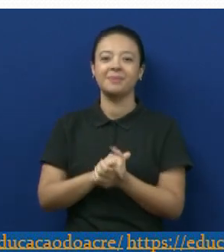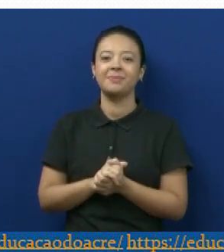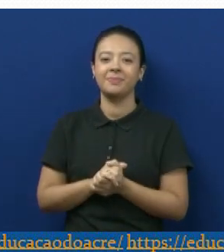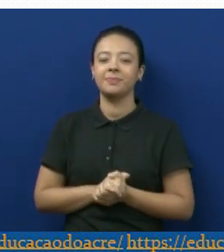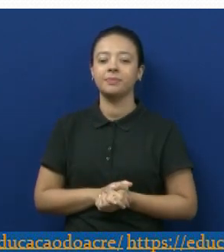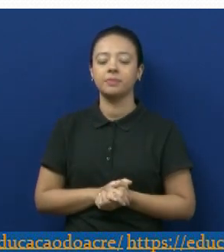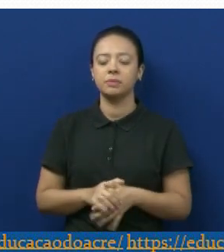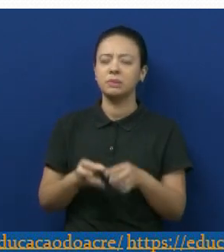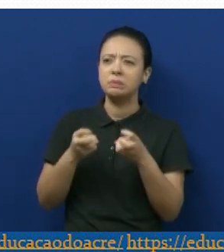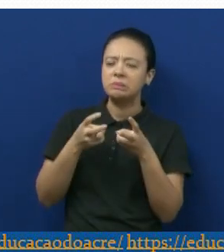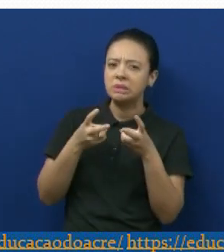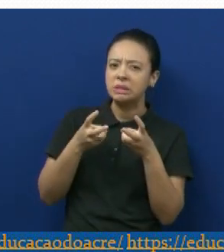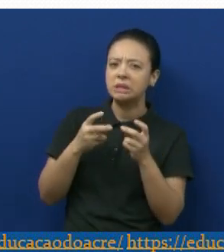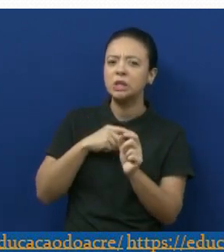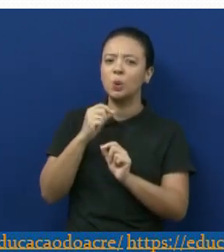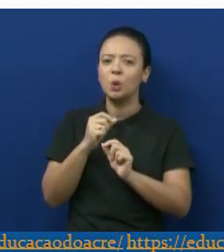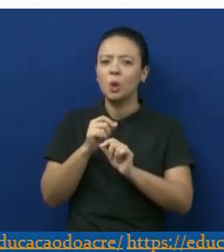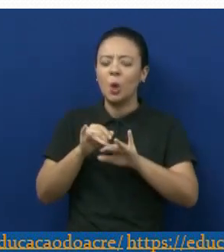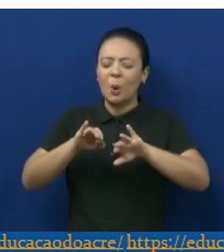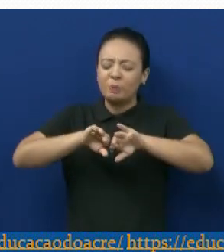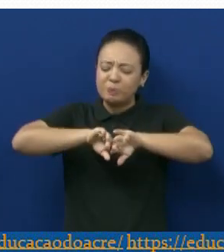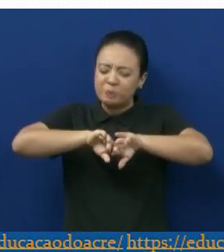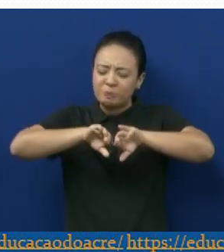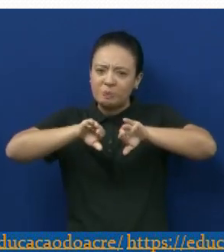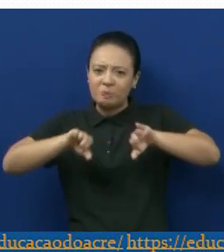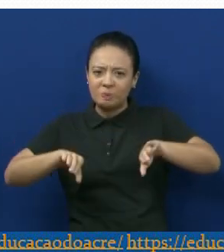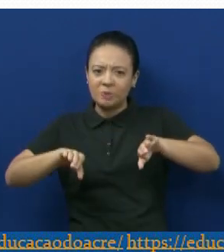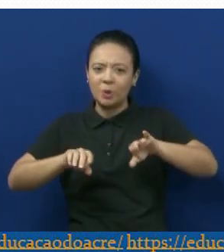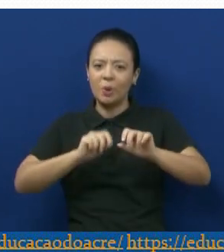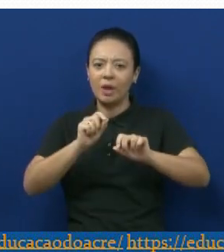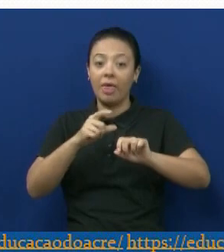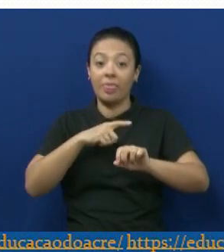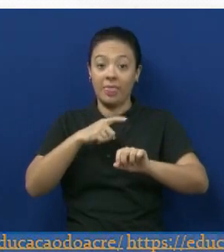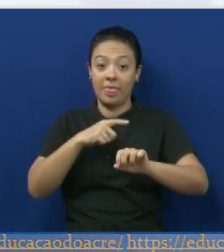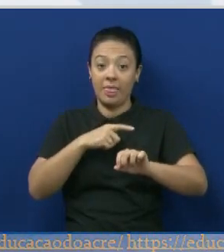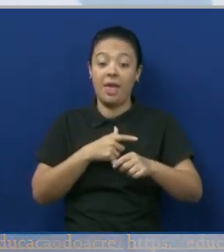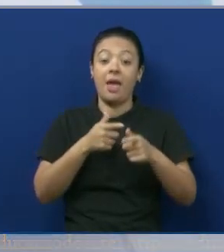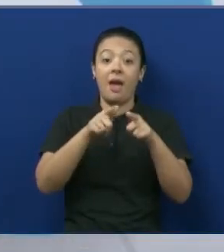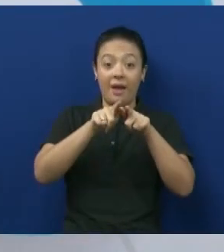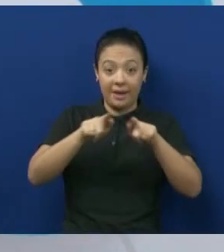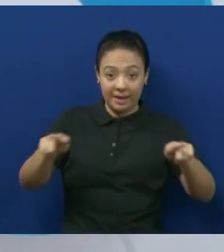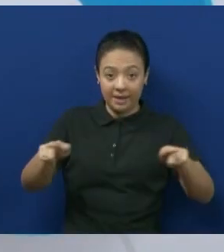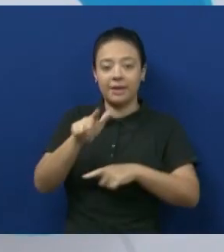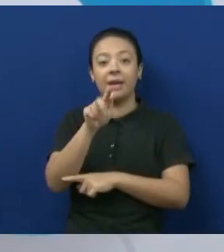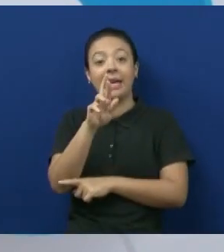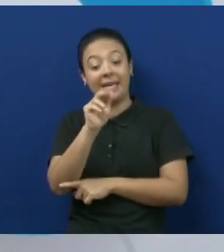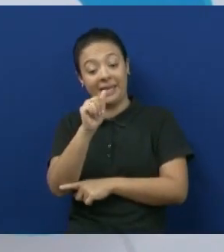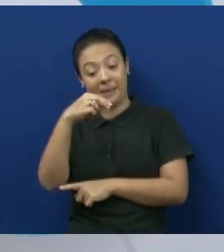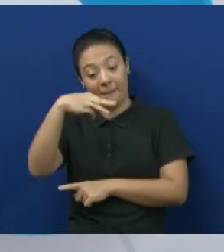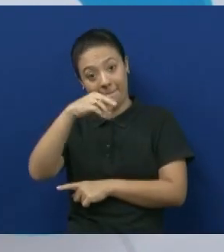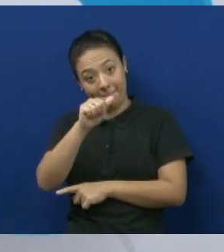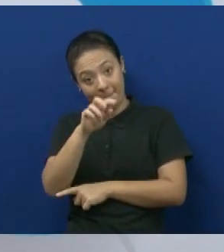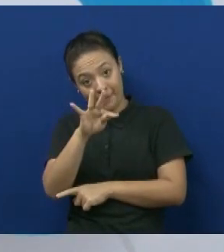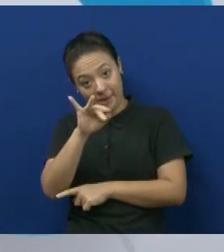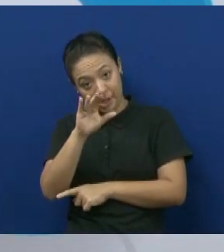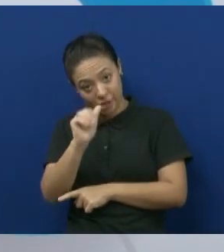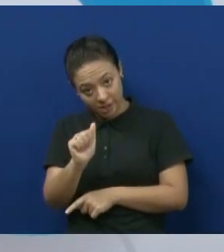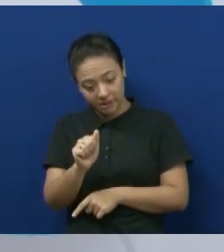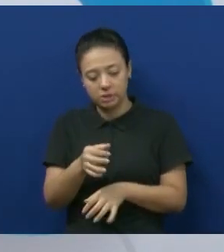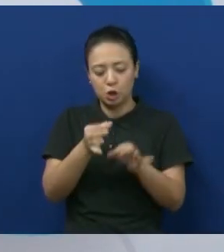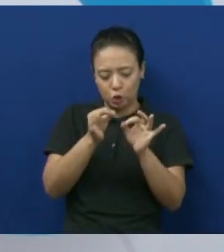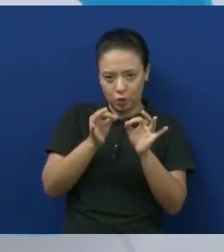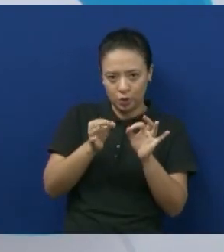mas eu sei que alguma coisa aconteceu. Tá tudo assim tão diferente. Se lembra quando a gente